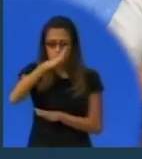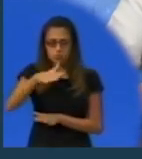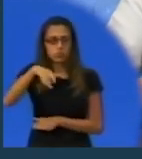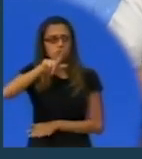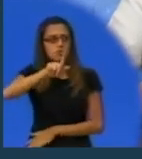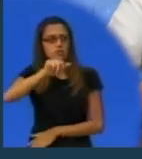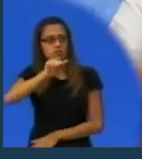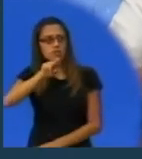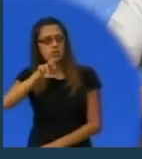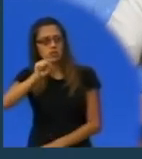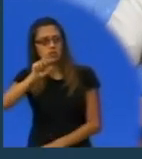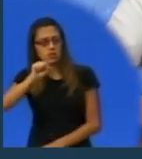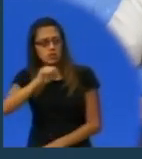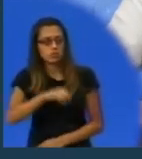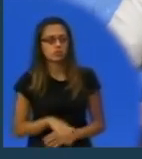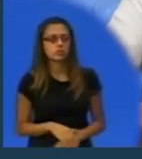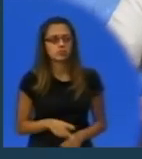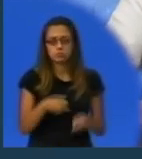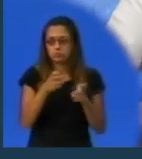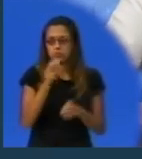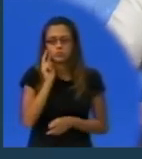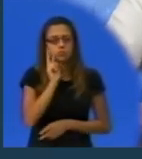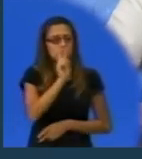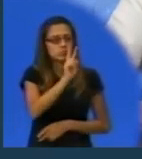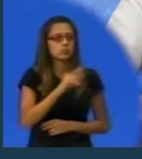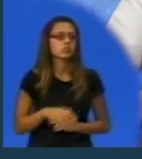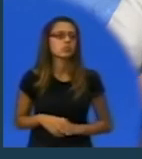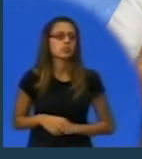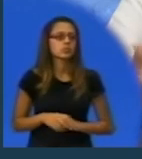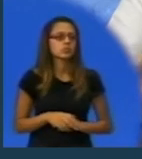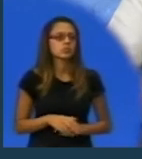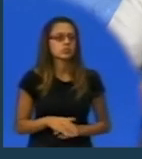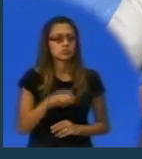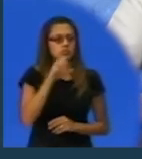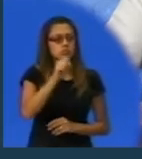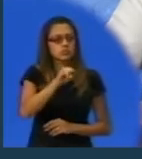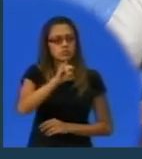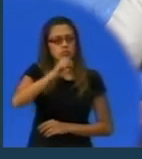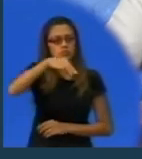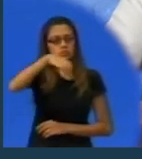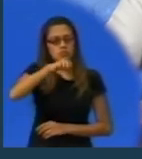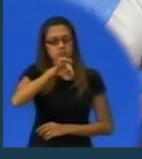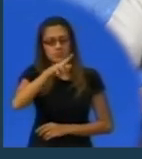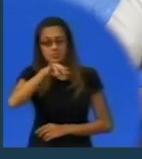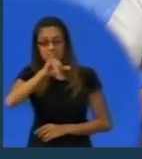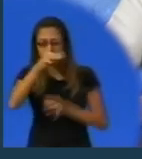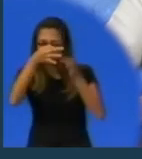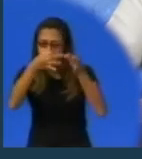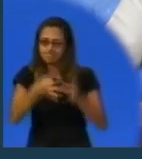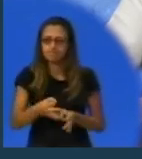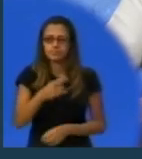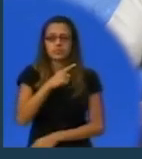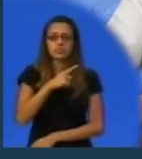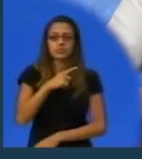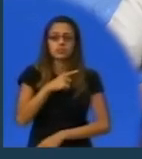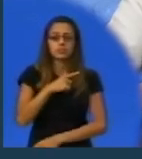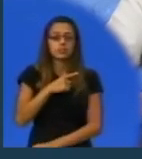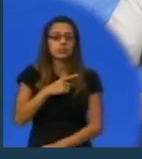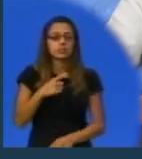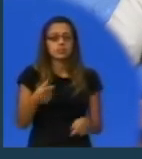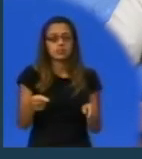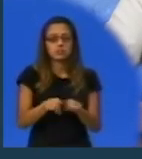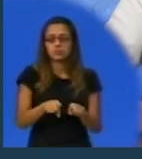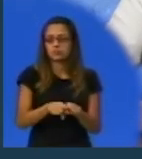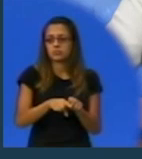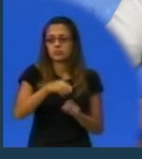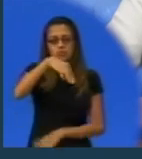que identifica uma simetria dos valores, então uma simetria perfeita. Você tem a média lá